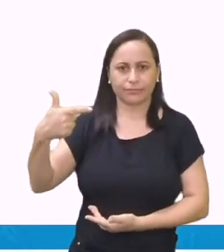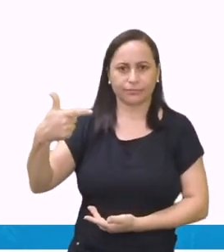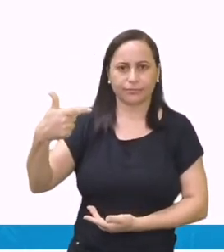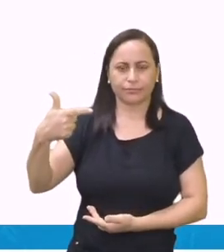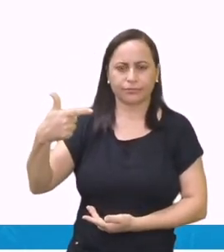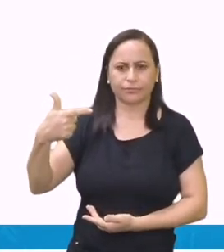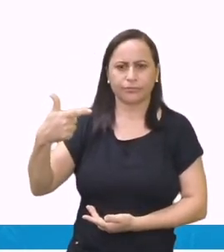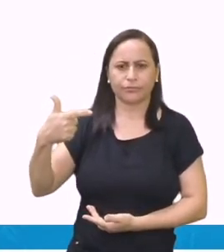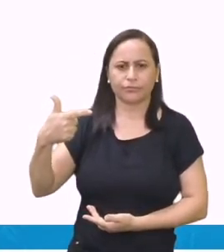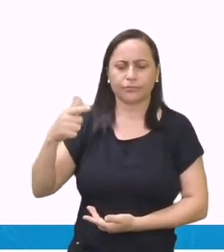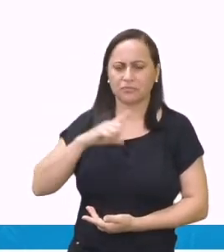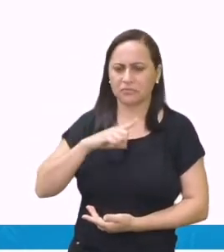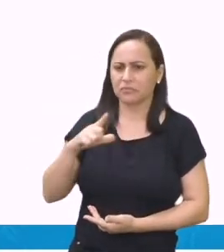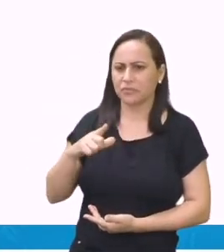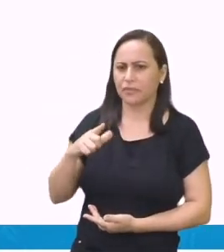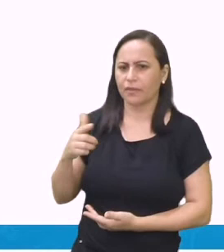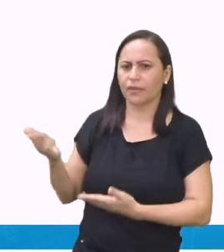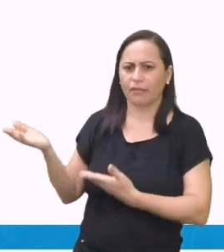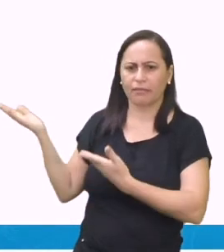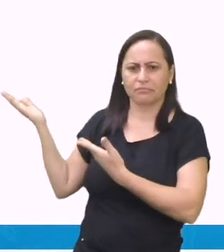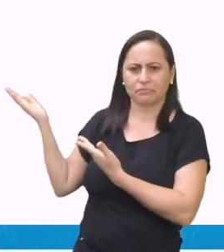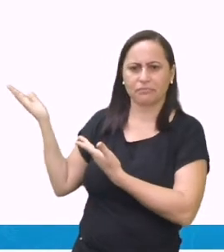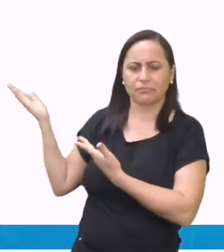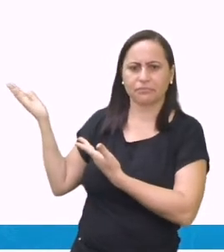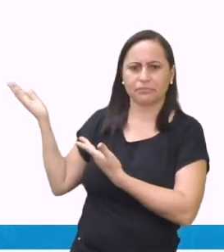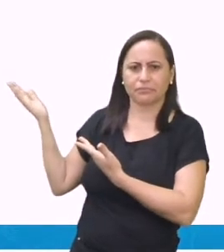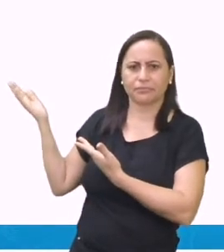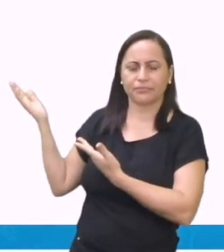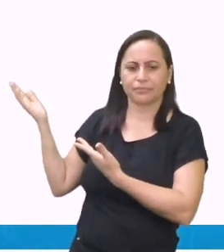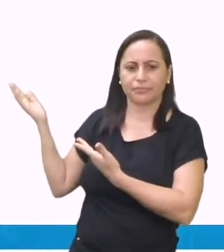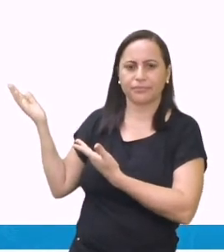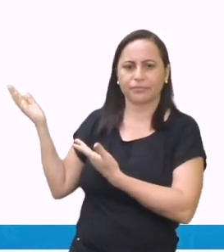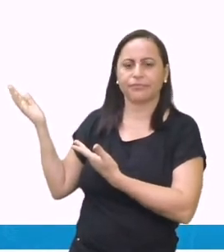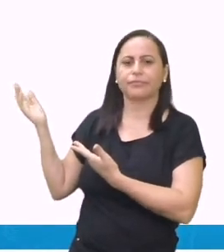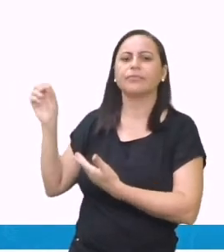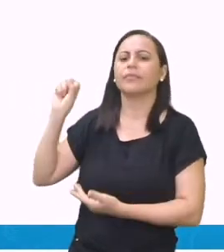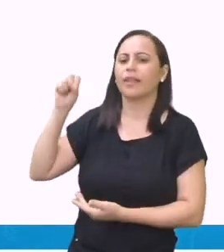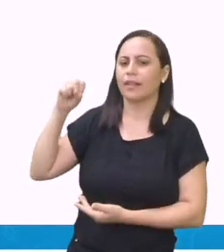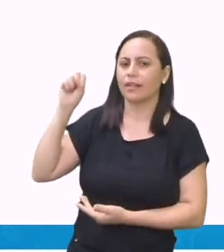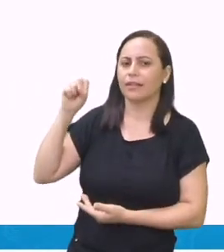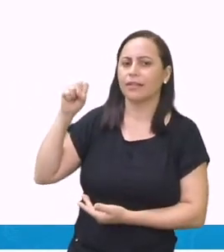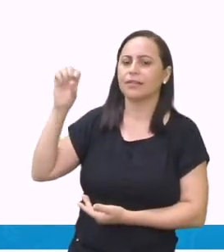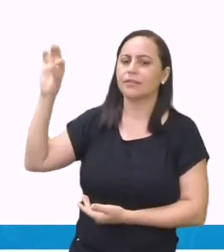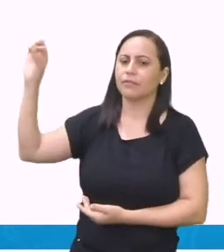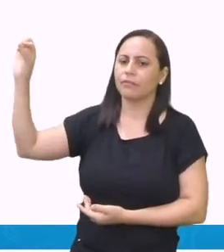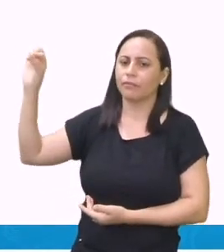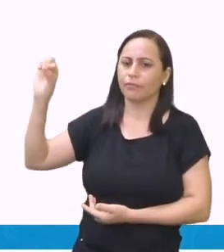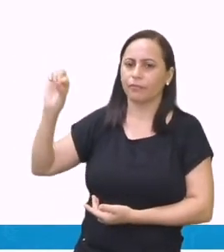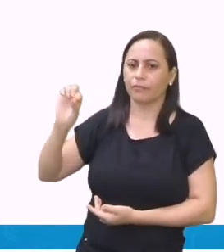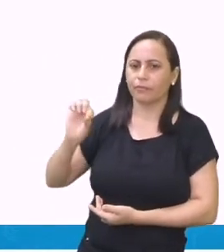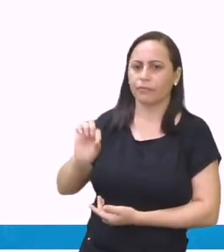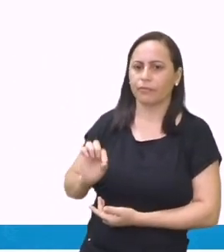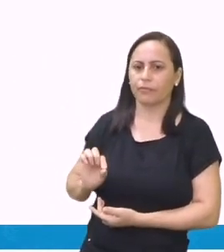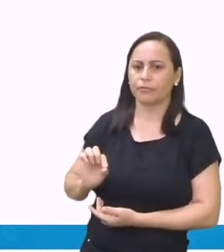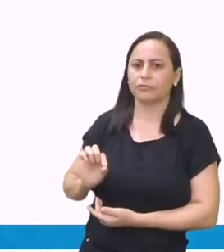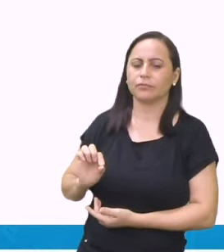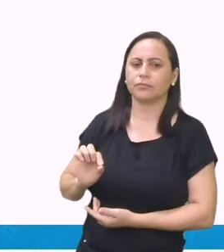72. Tem esse número aqui? Professora, tem. Então, eu vou ligar